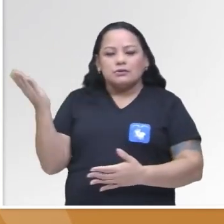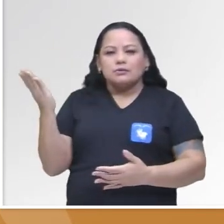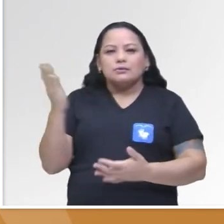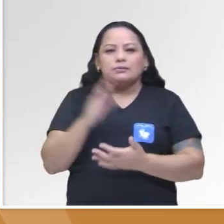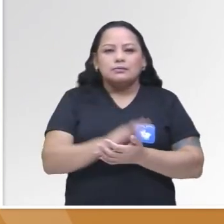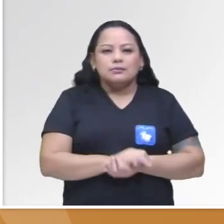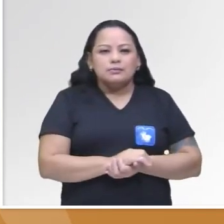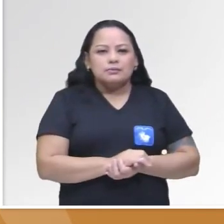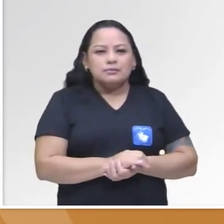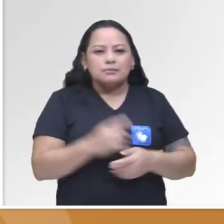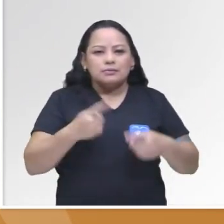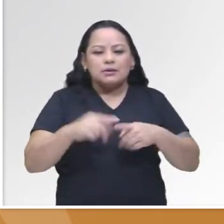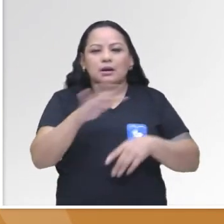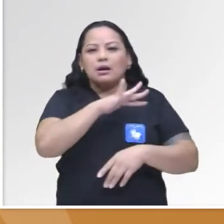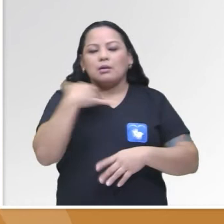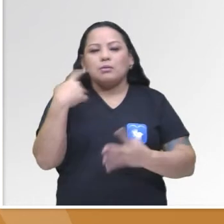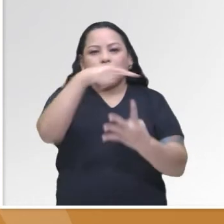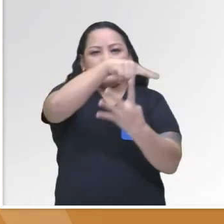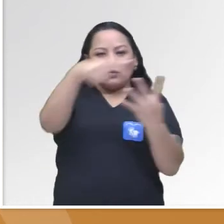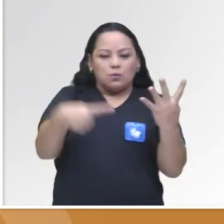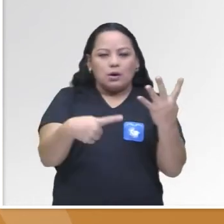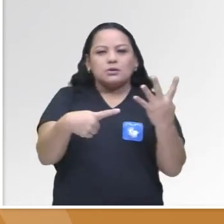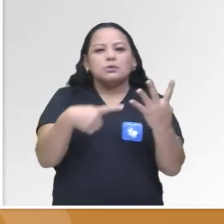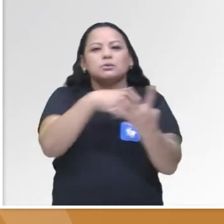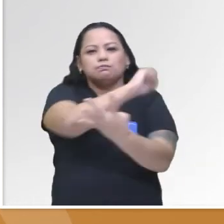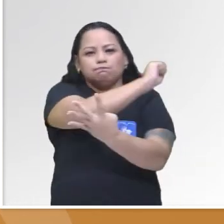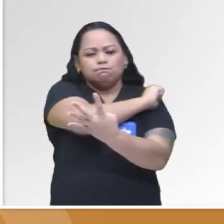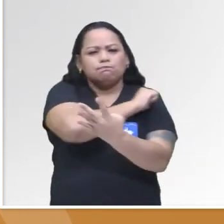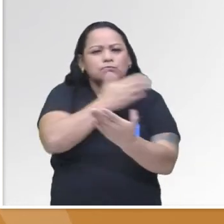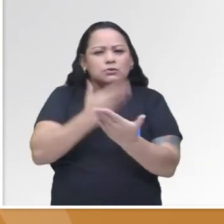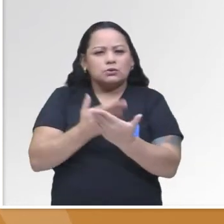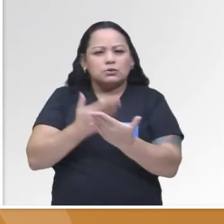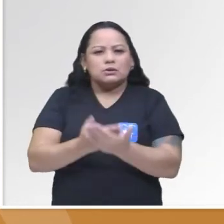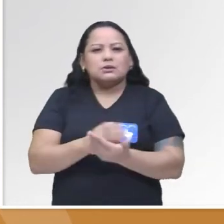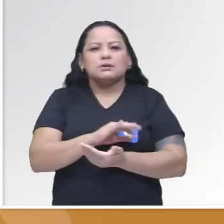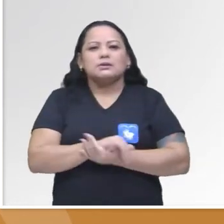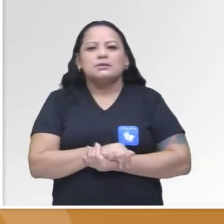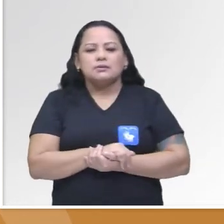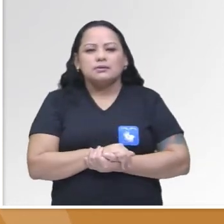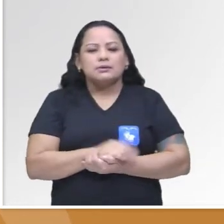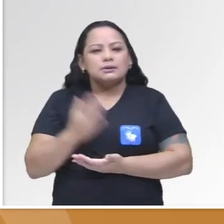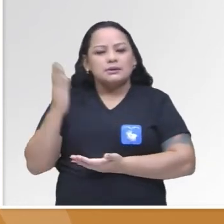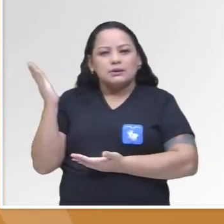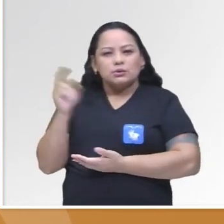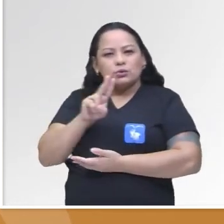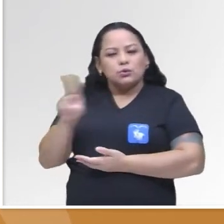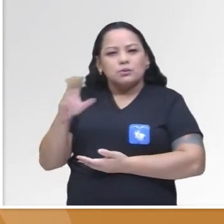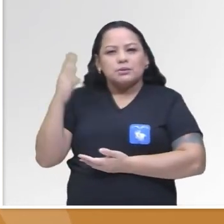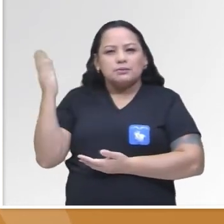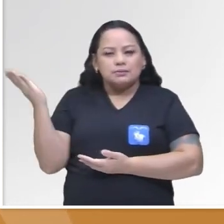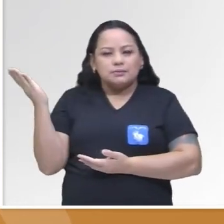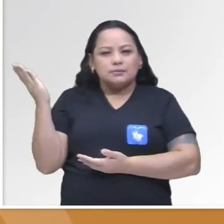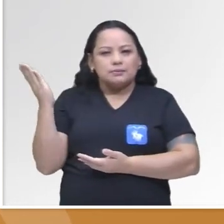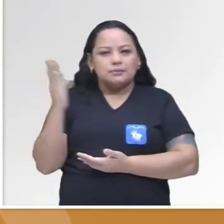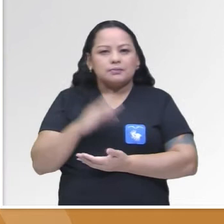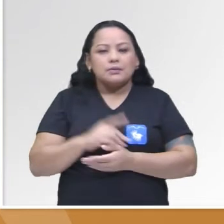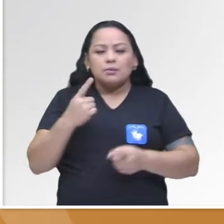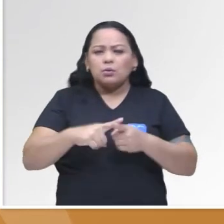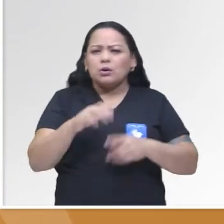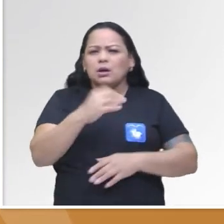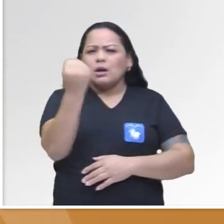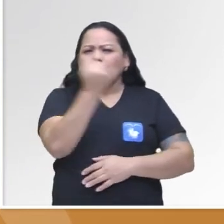à morte de 4 estudantes, Martins, Miragaia, Drauzio e Camargo, que foram assassinados